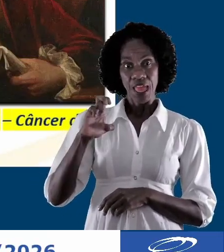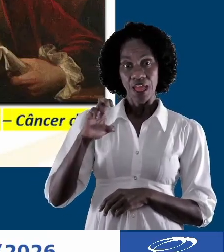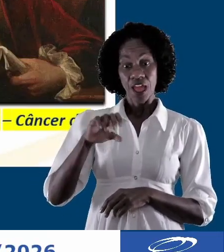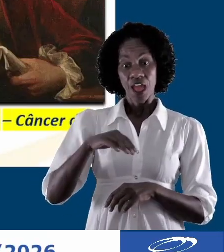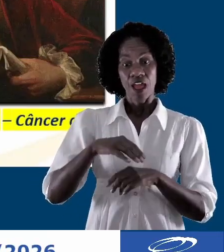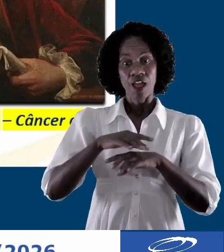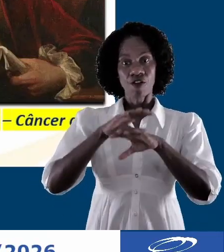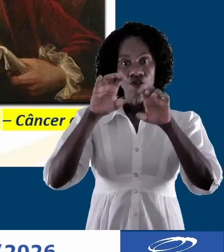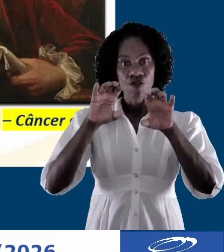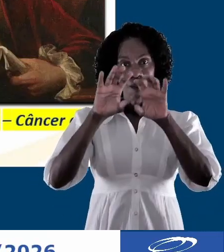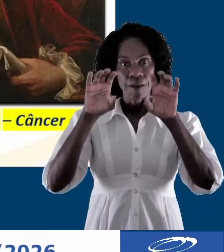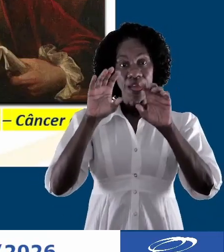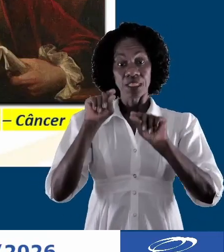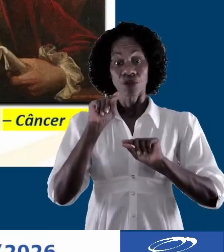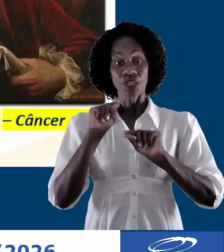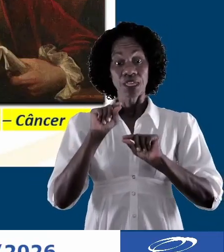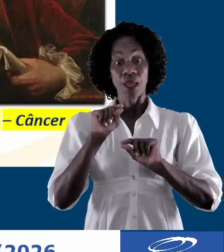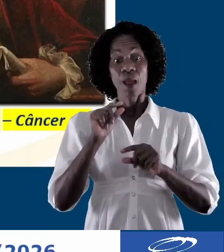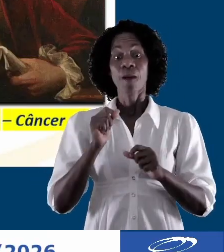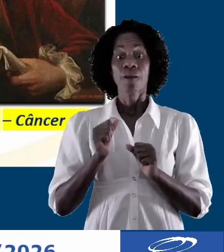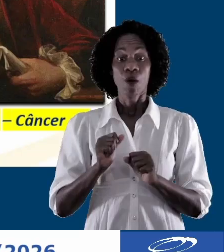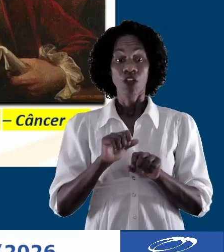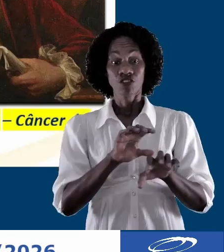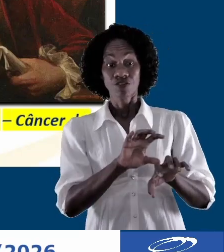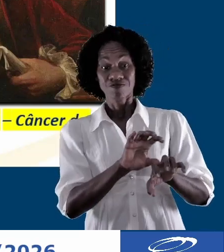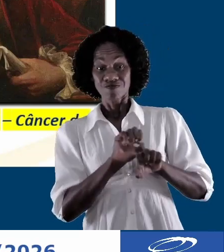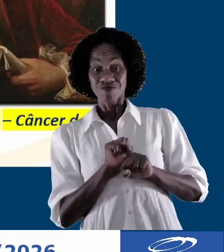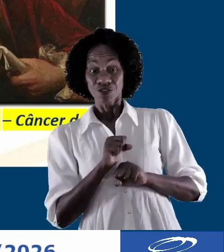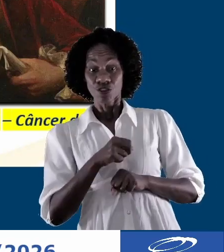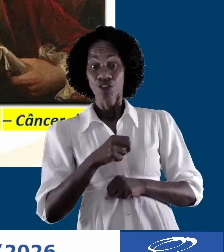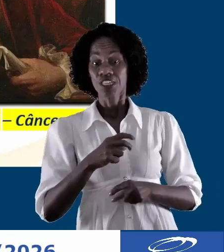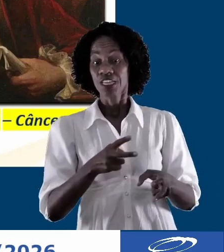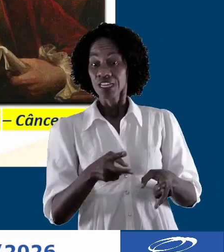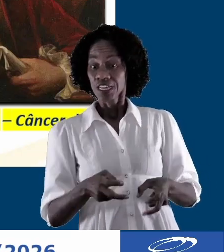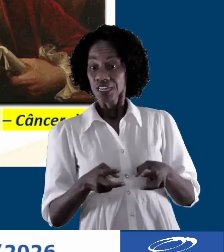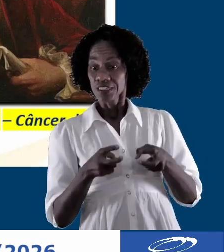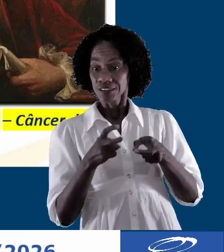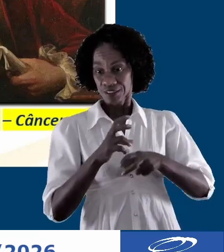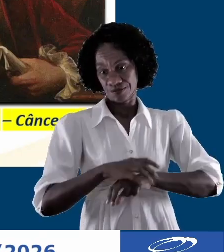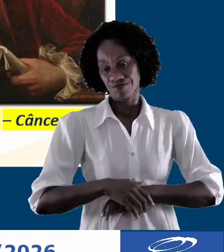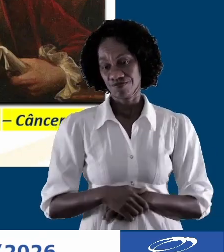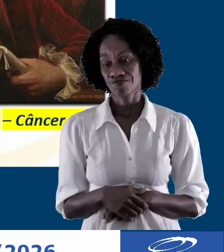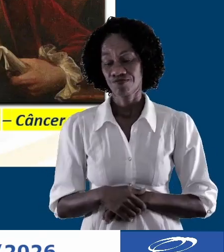associação entre um agente externo ocupacional e o câncer.